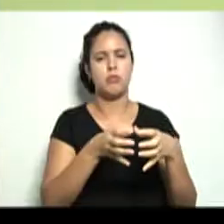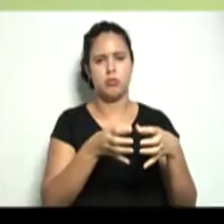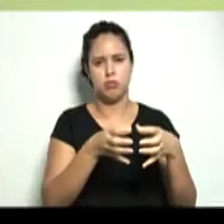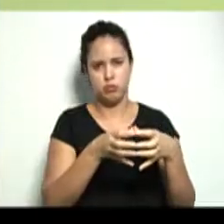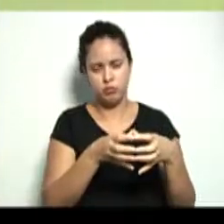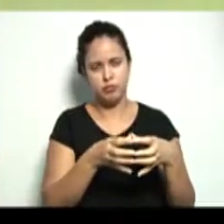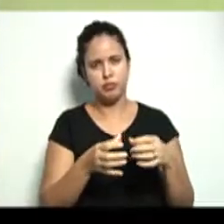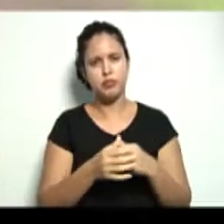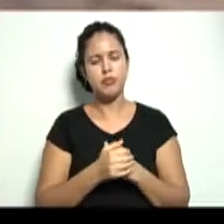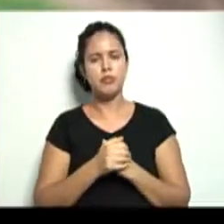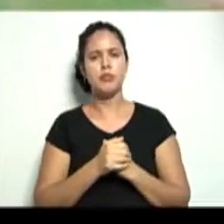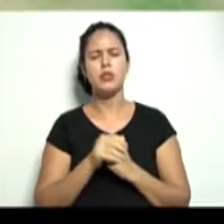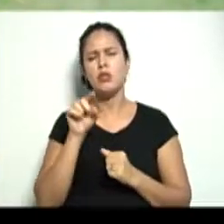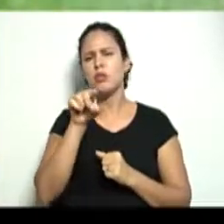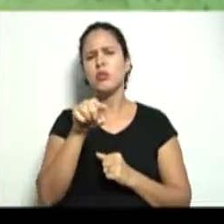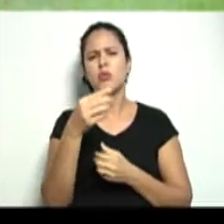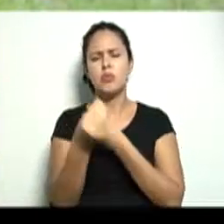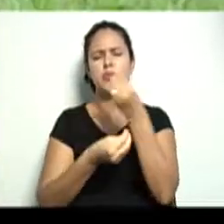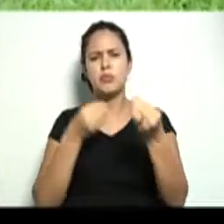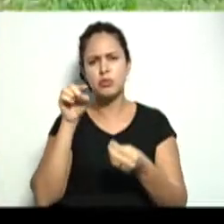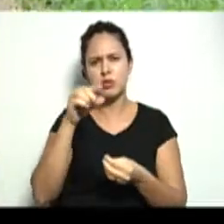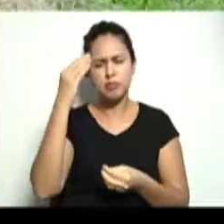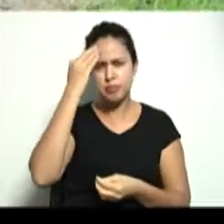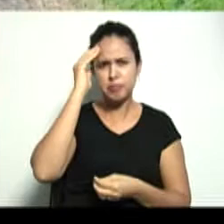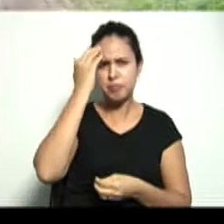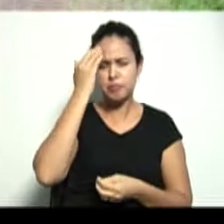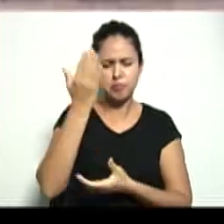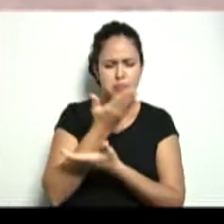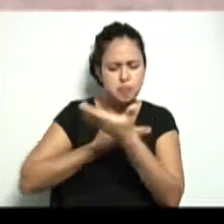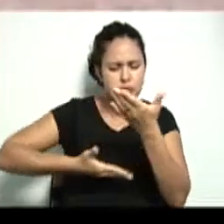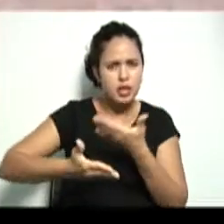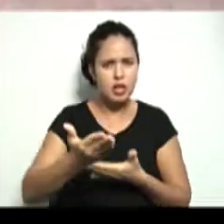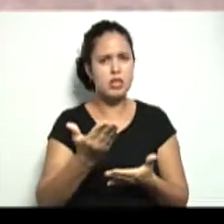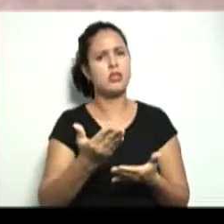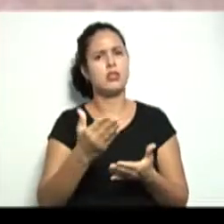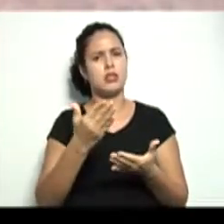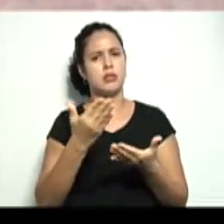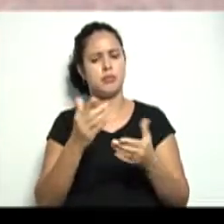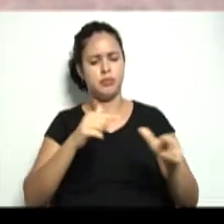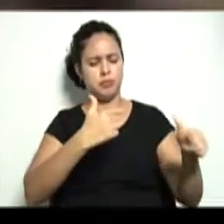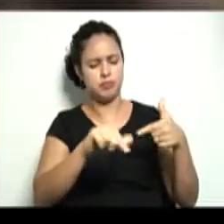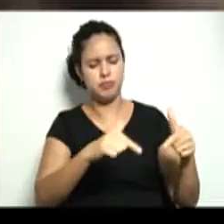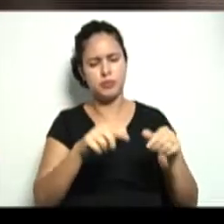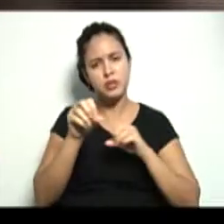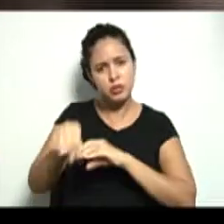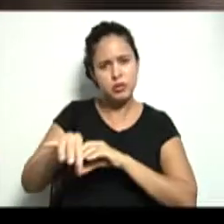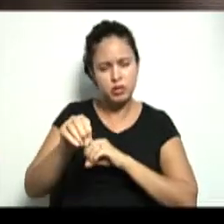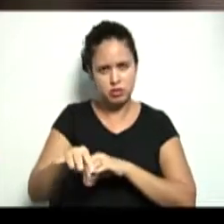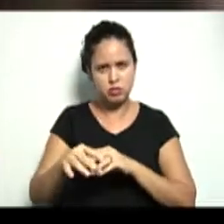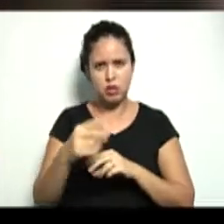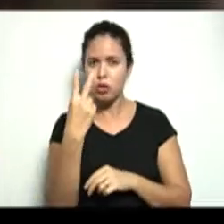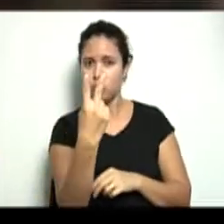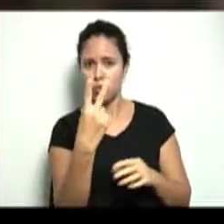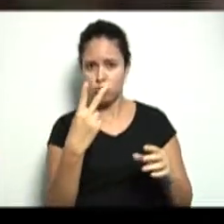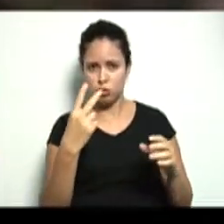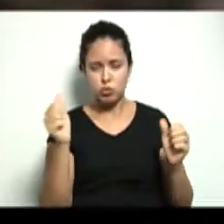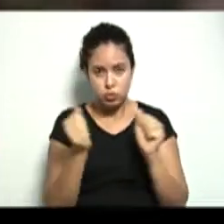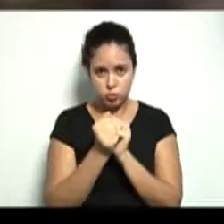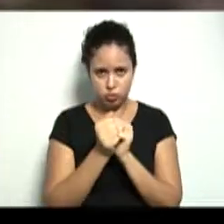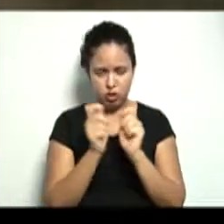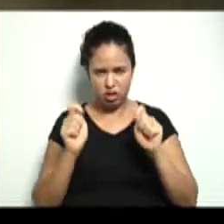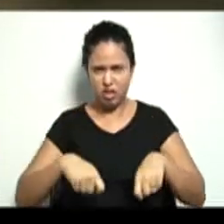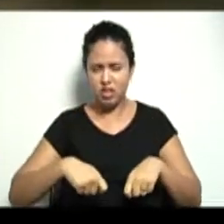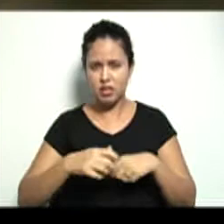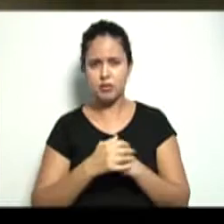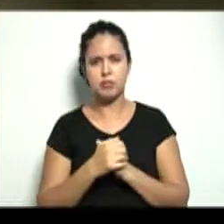grupos. Como que você entende essa relação do trabalho com a educação? Você acha que essas duas coisas estão juntas? Com certeza, eu